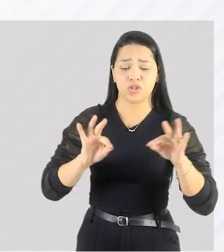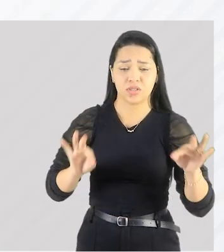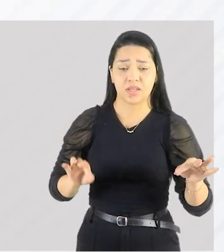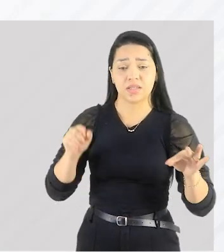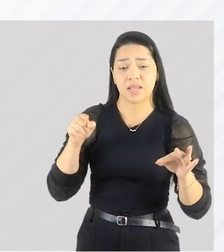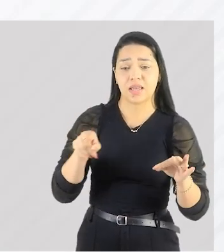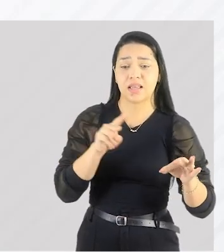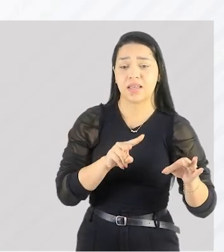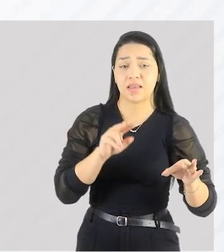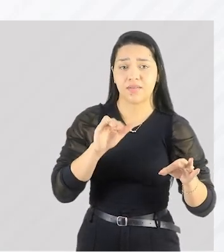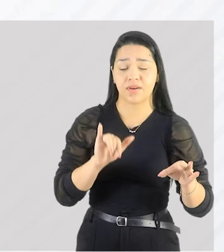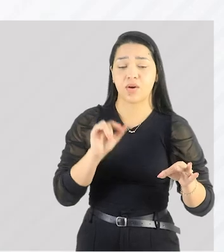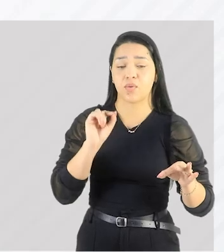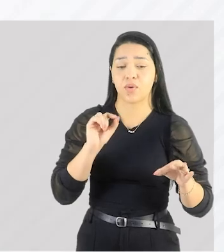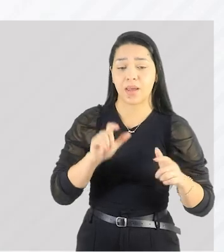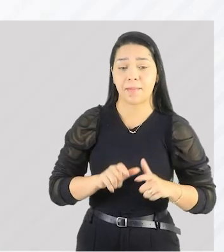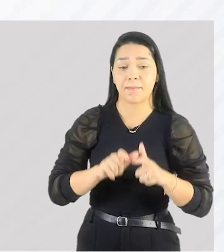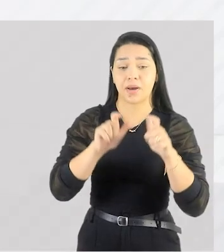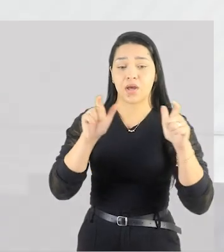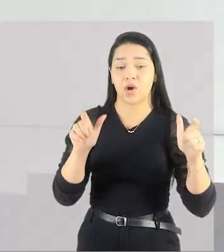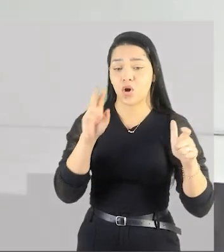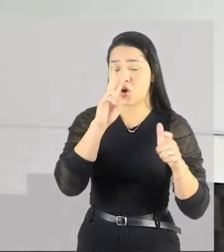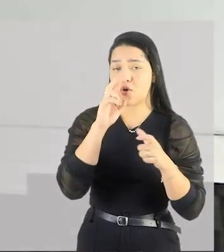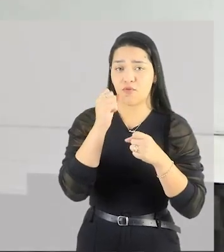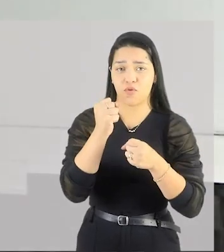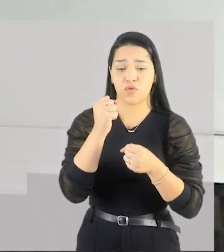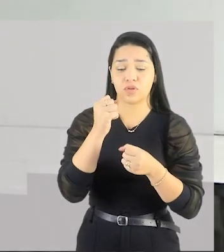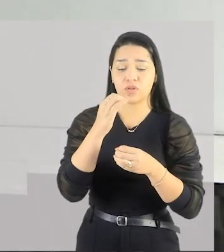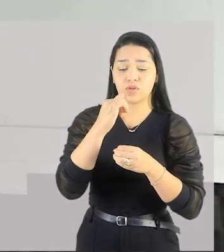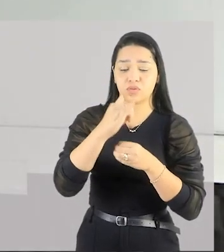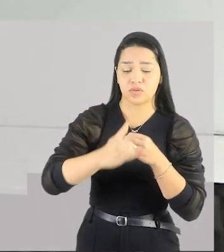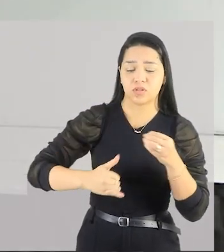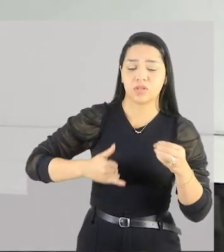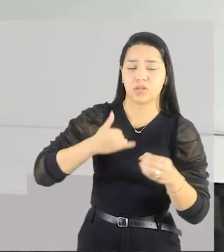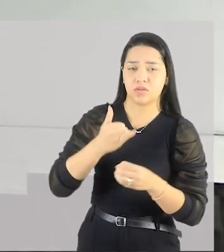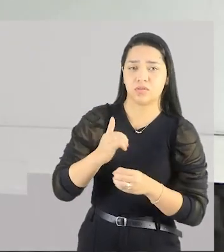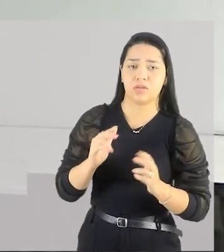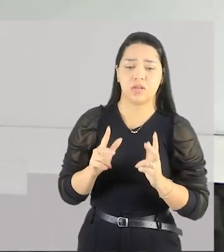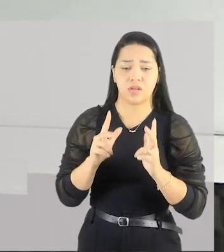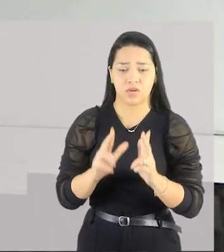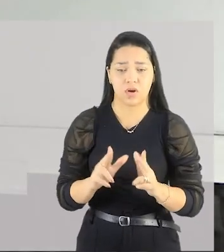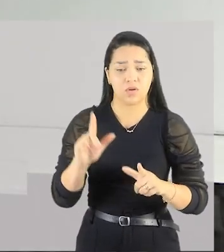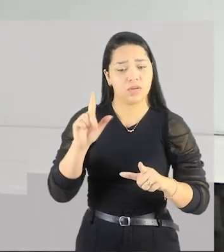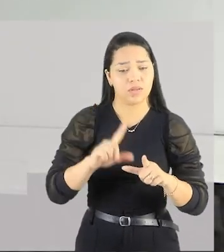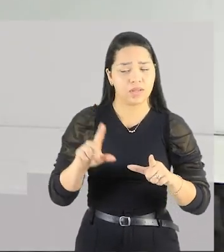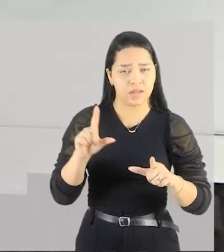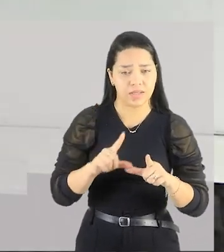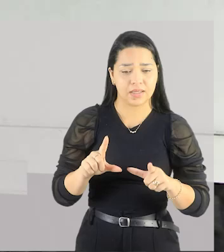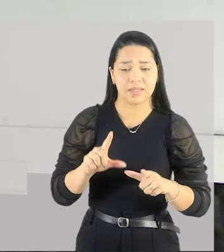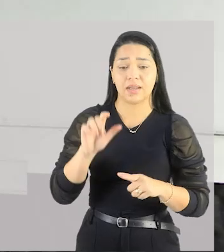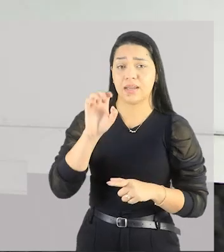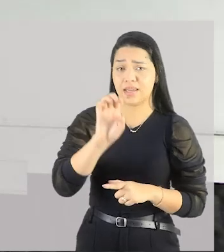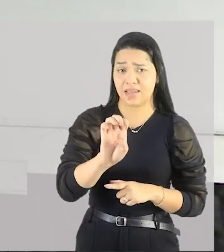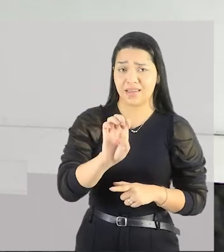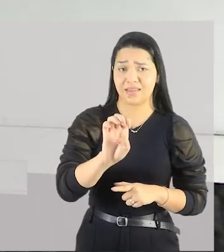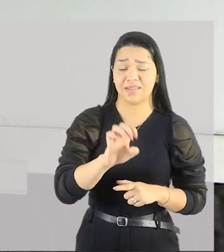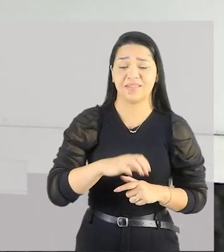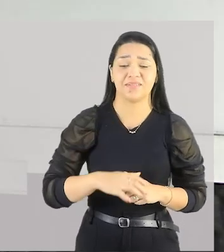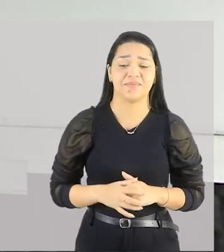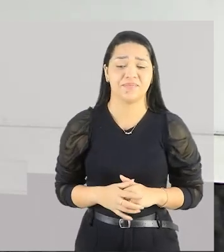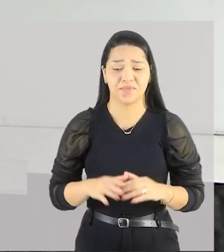mais próximo, tá? Significa que eu terei a maior força gravitacional